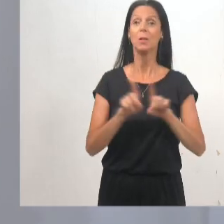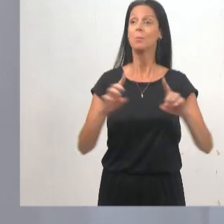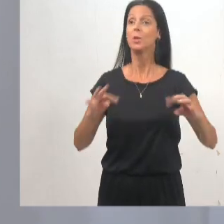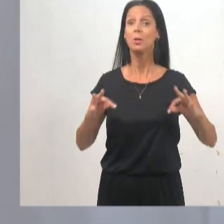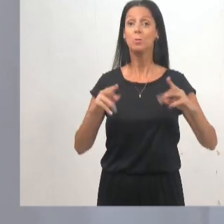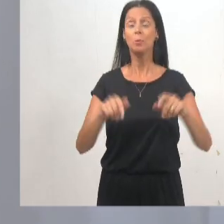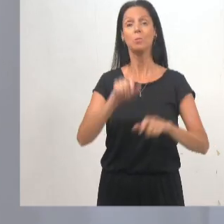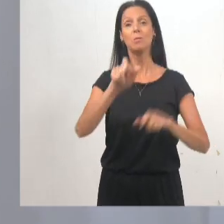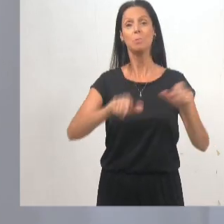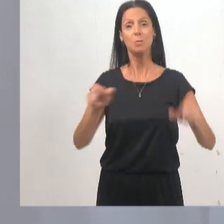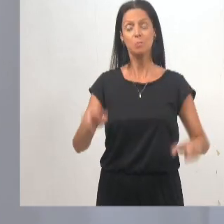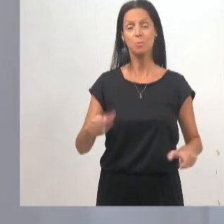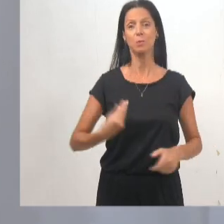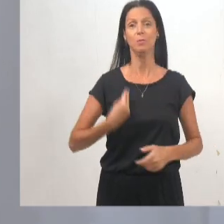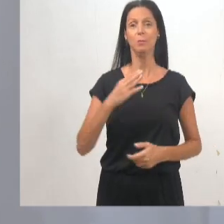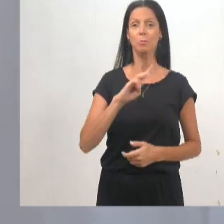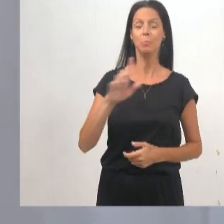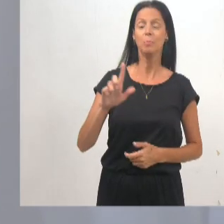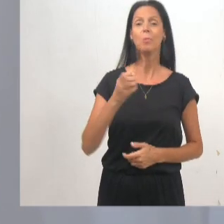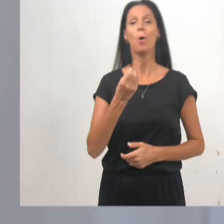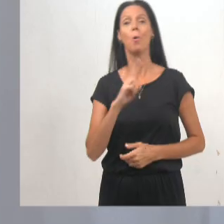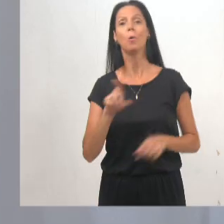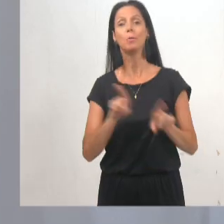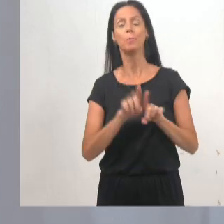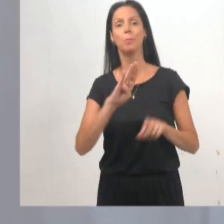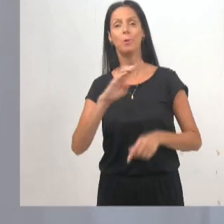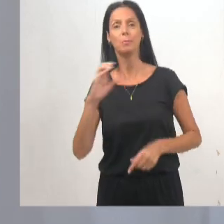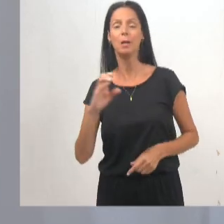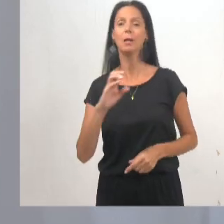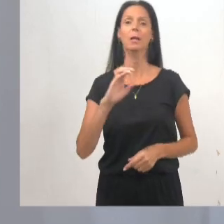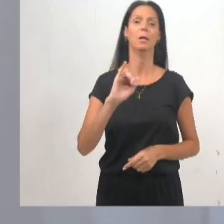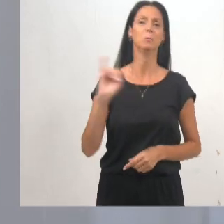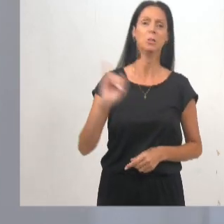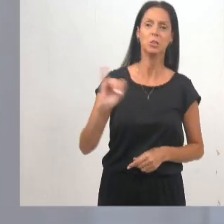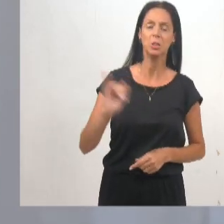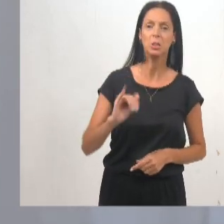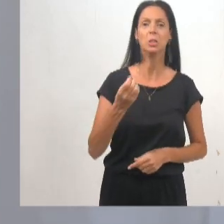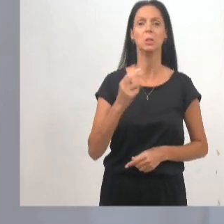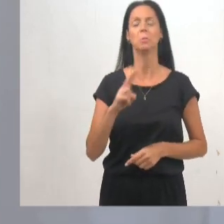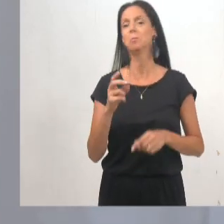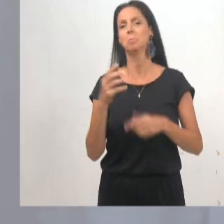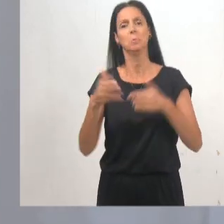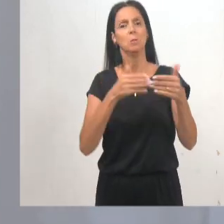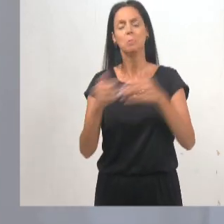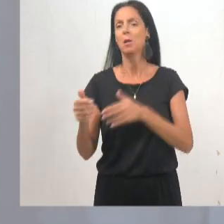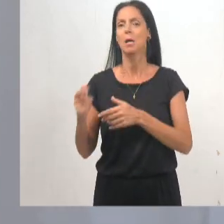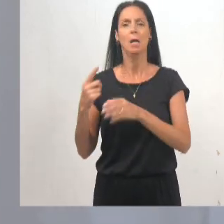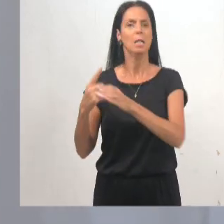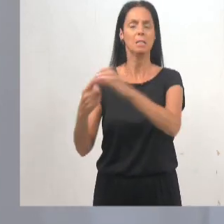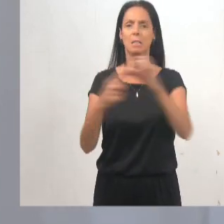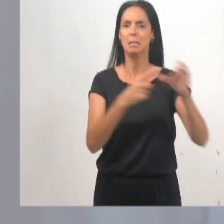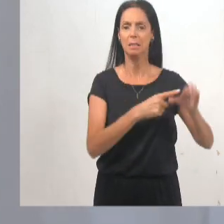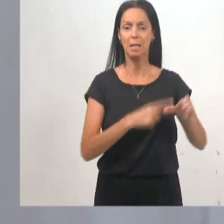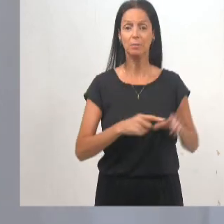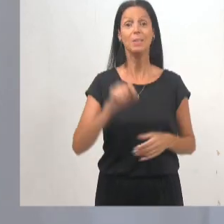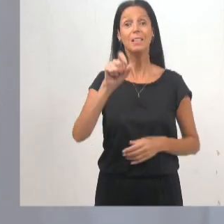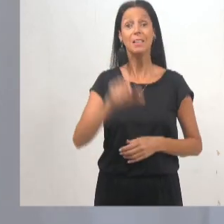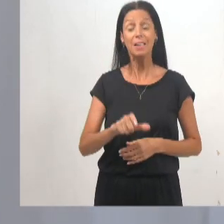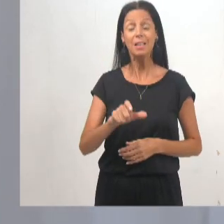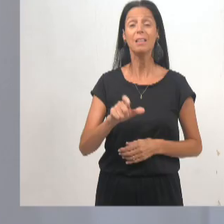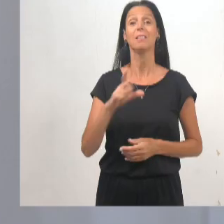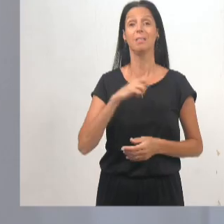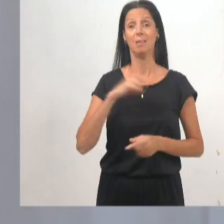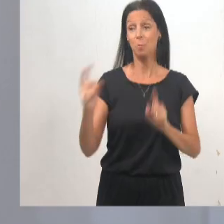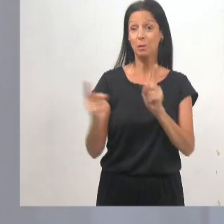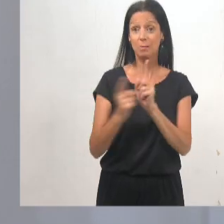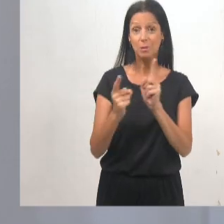cidadão blumenauense, o cidadão de Balneário Camboriú, o cidadão de Itajaí, quem quer que seja, Botuverá, Rio dos Cedros, Doutor Pedrinho, aquele que recebeu o atendimento, que receba com